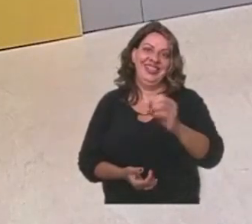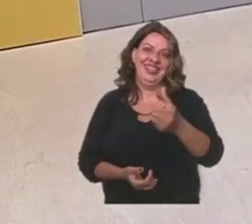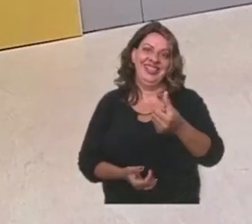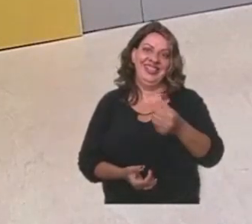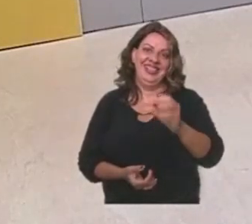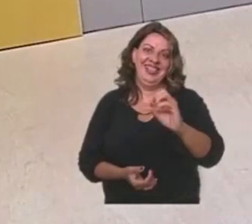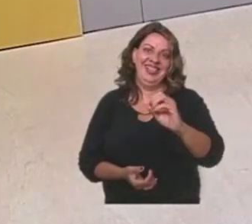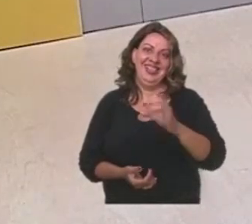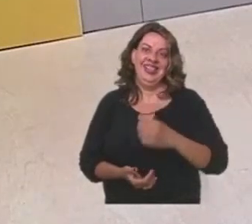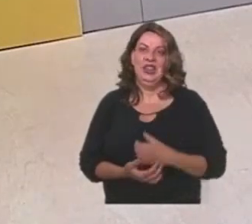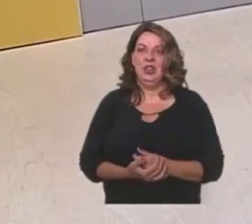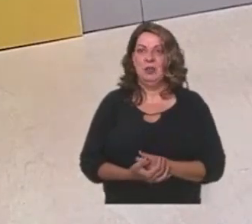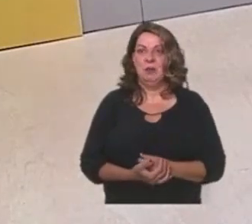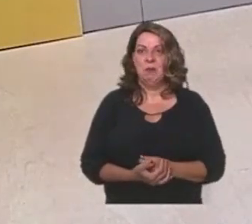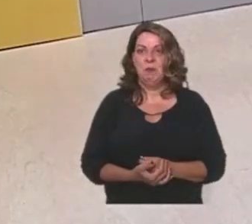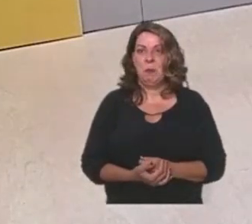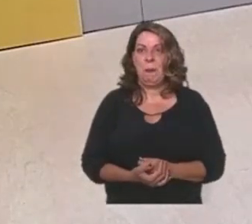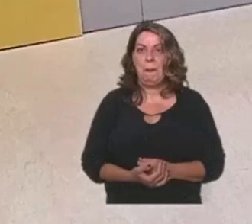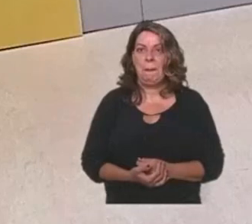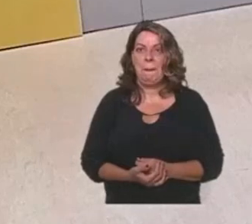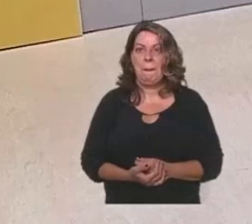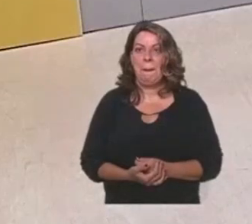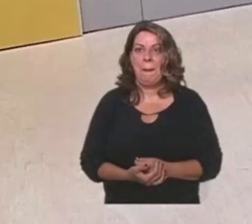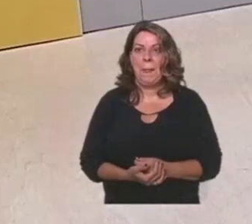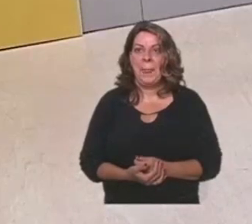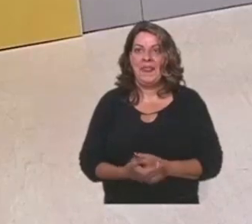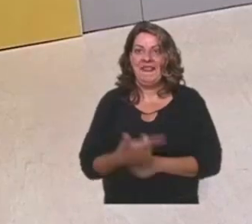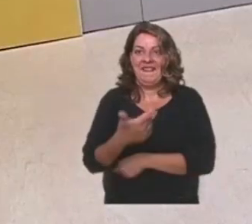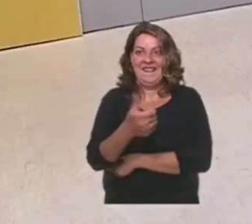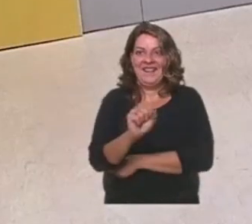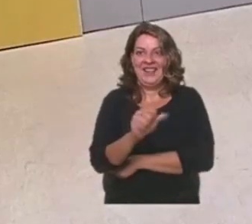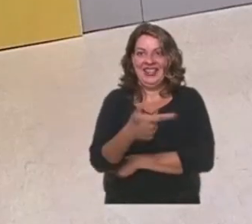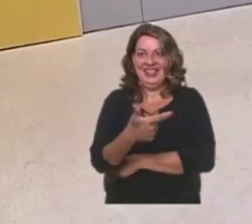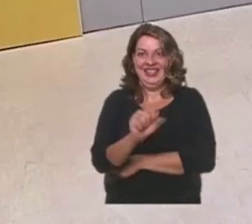60 aí, vai marcando. 60 aí, vai marcando.